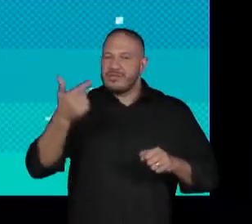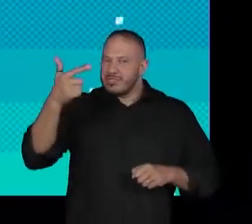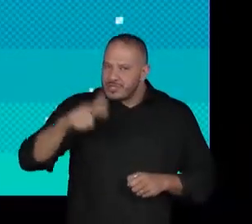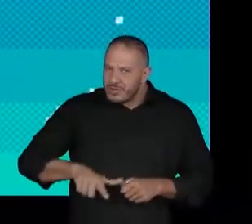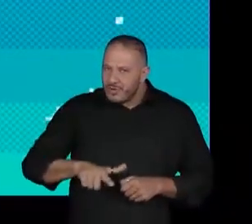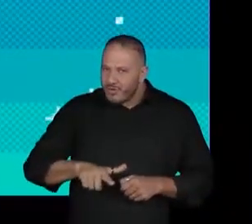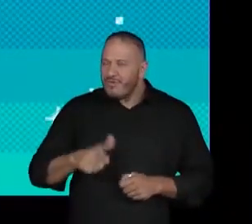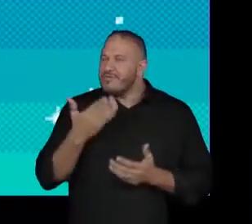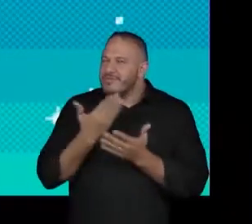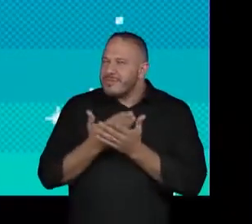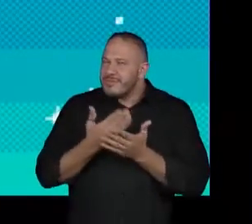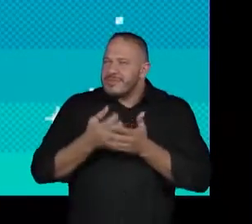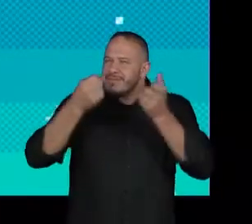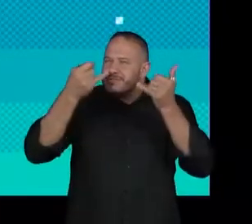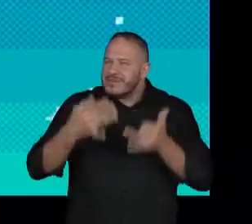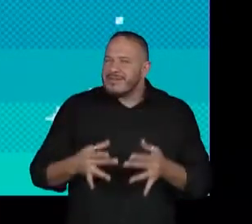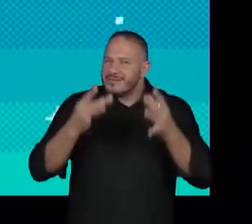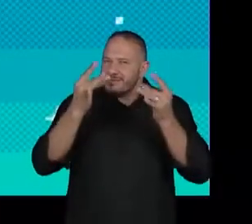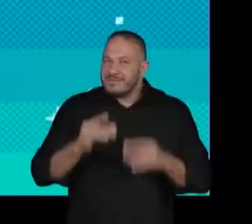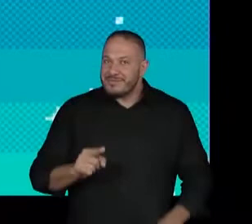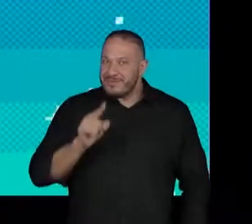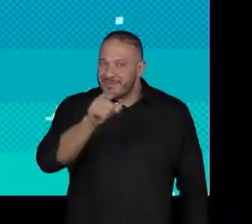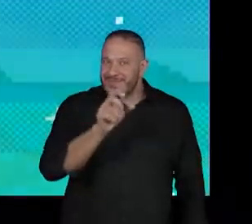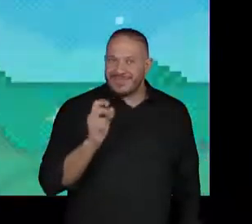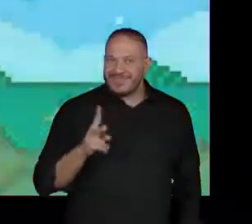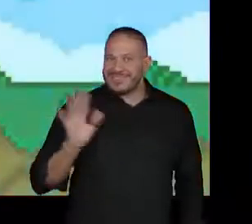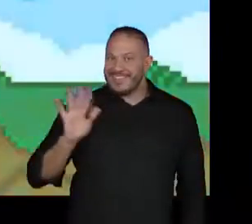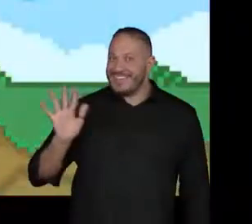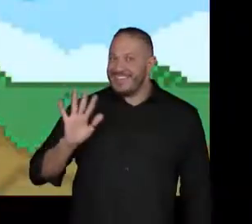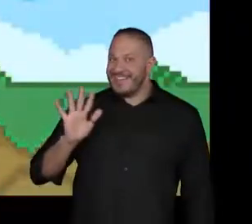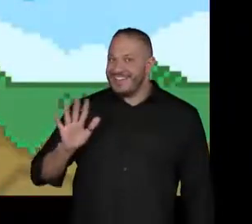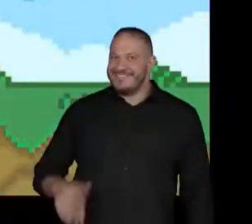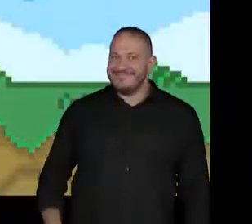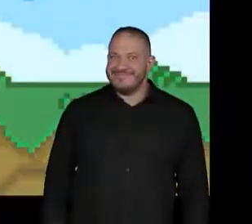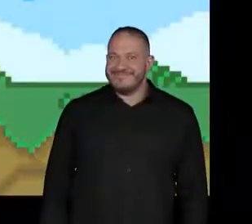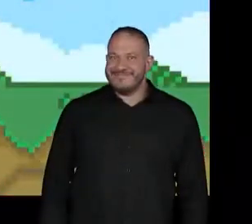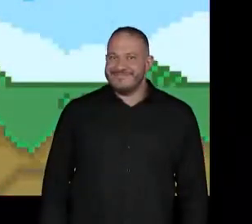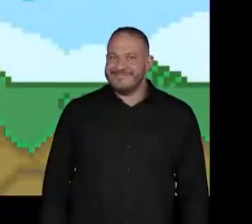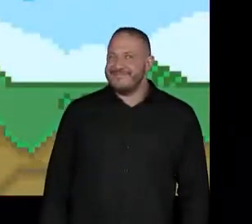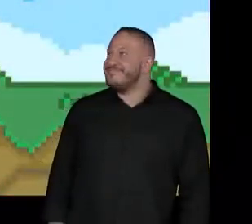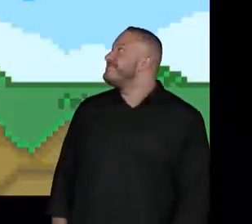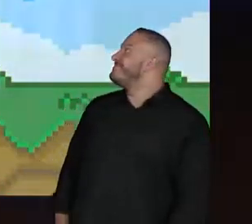para contar tudinho para vocês, tá bom? Tchau, tchau!